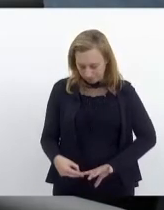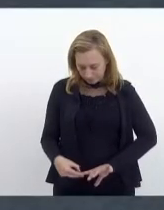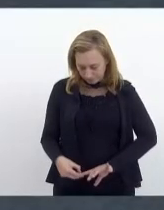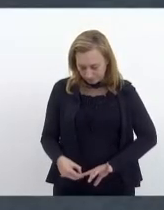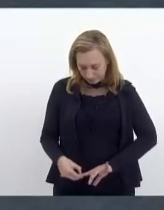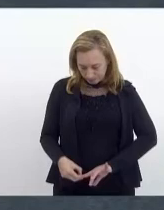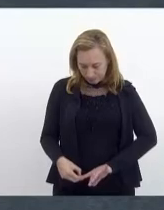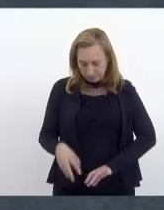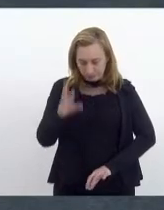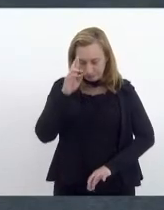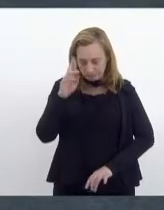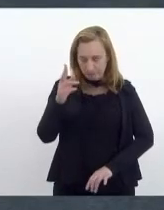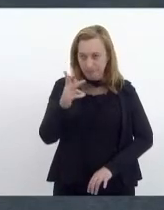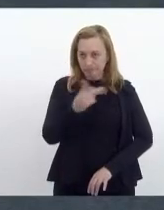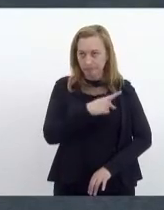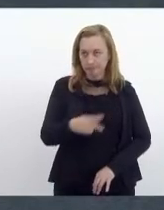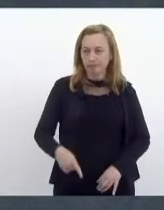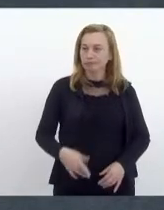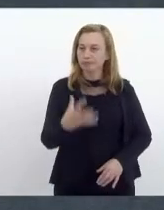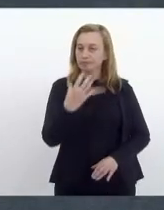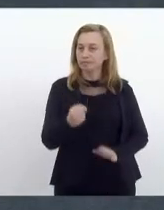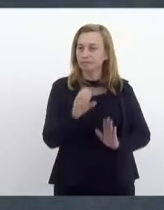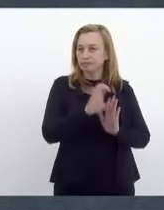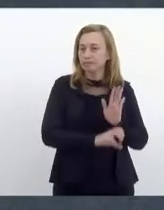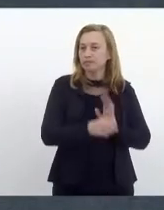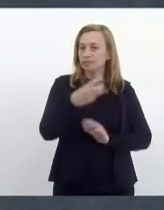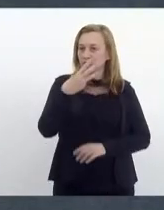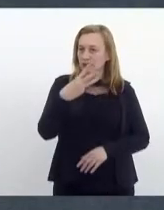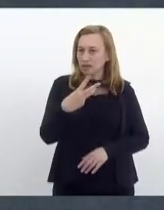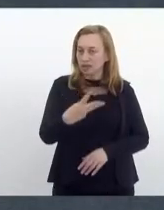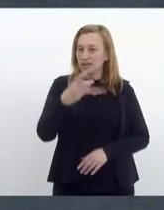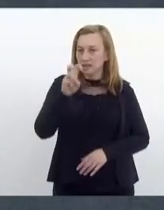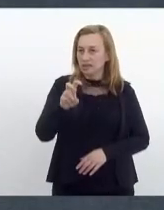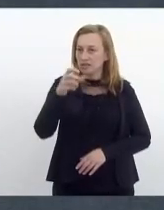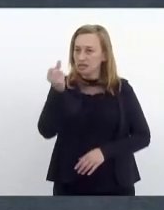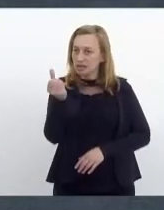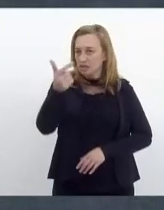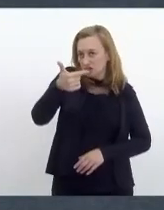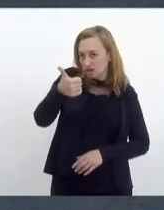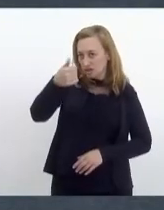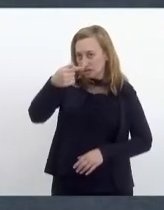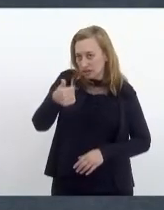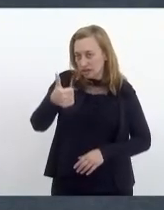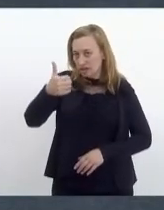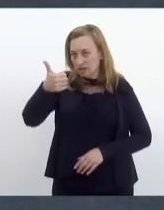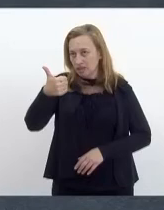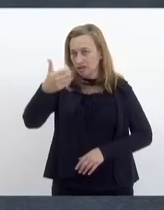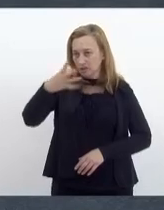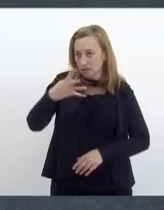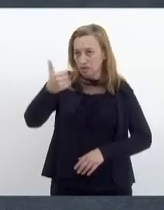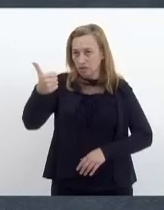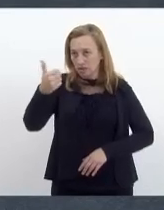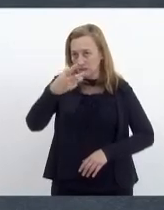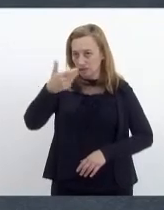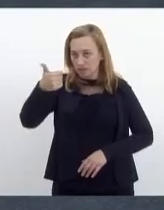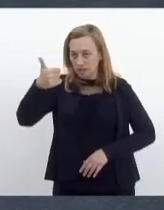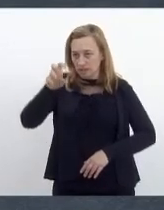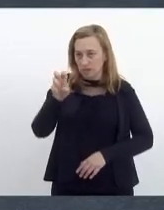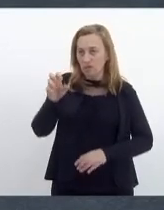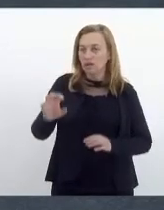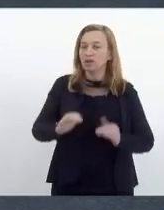Senhor presidente, o parecer é favorável às emendas 3, 5, 6, 8, 10, 14, 17 e 25. Favorável com